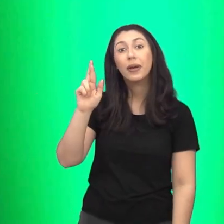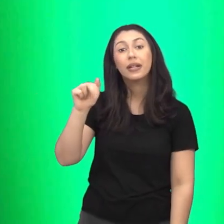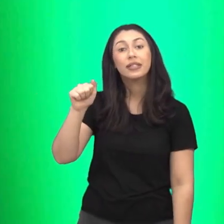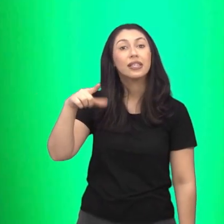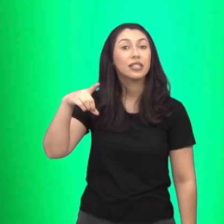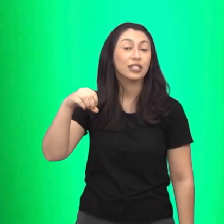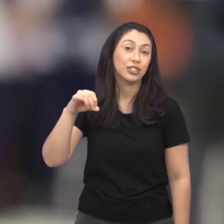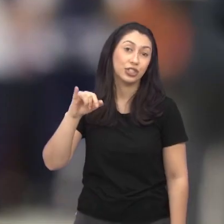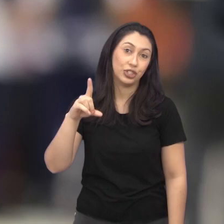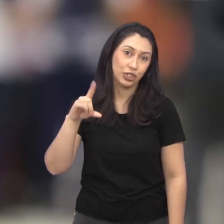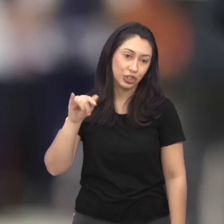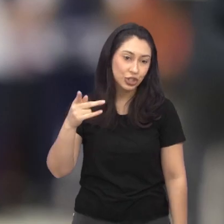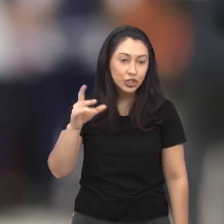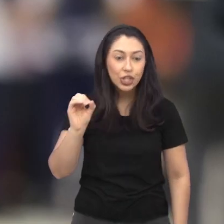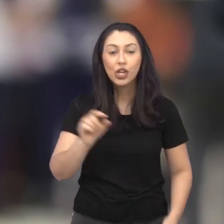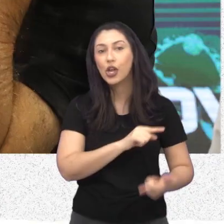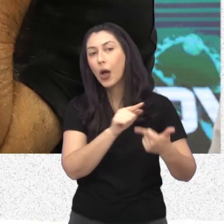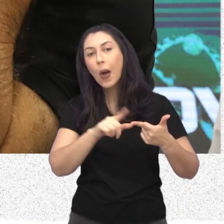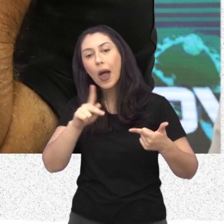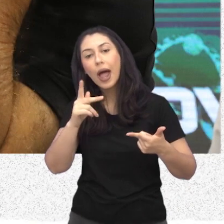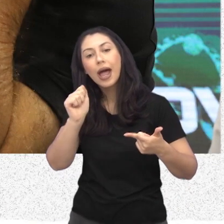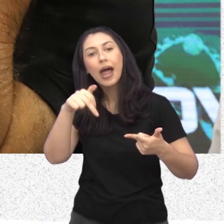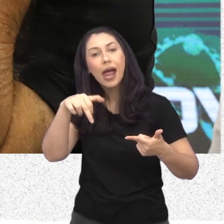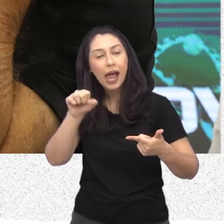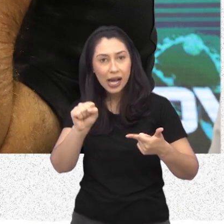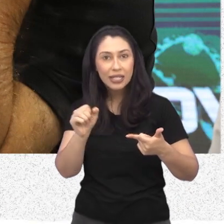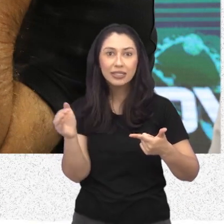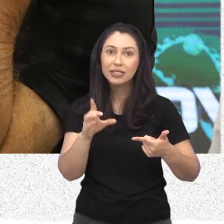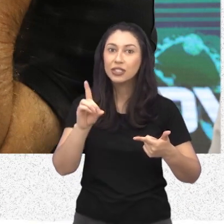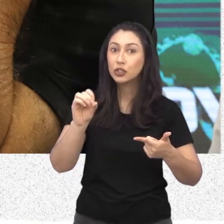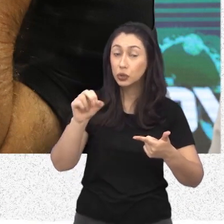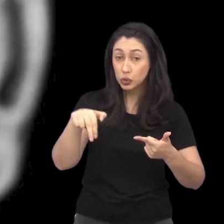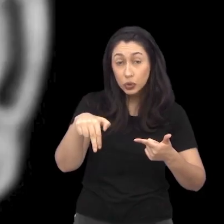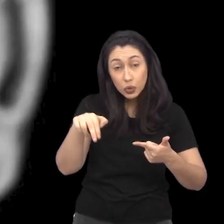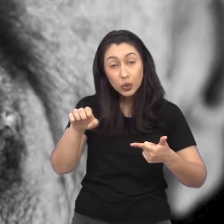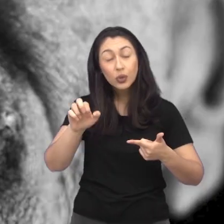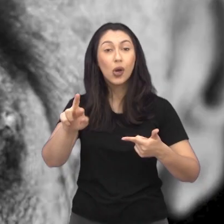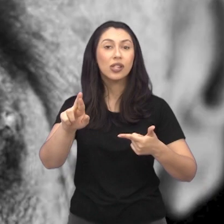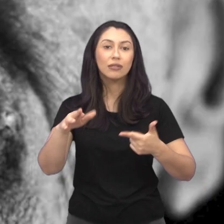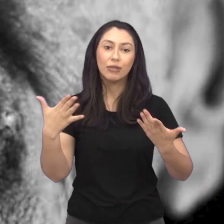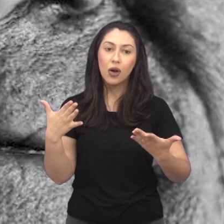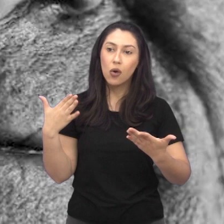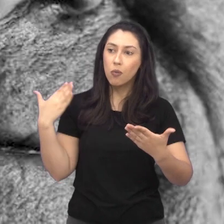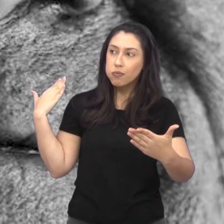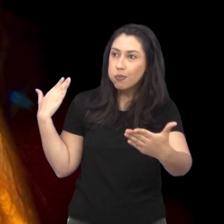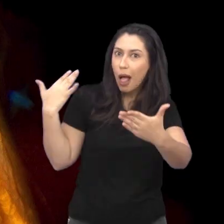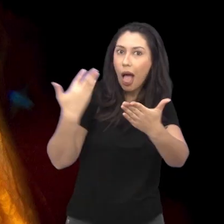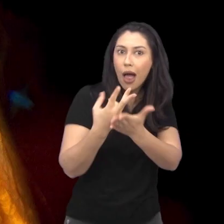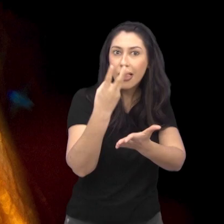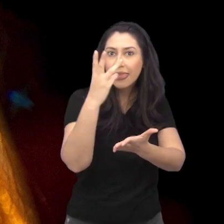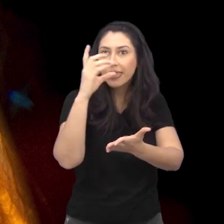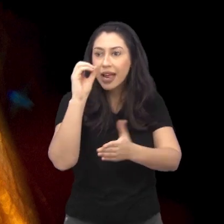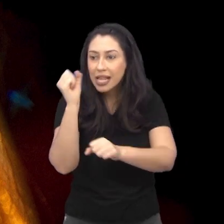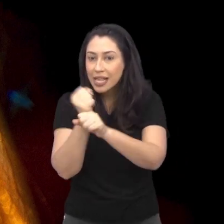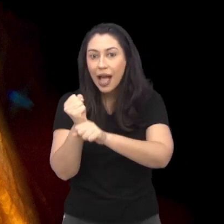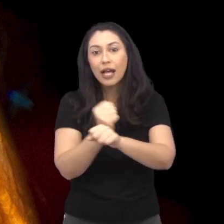Bernardinho para vocês, fotos do Hans Donner para vocês, que são coisas de agora, recente. Então, nesses 30 anos, eu fotografei muitas visitas aqui em